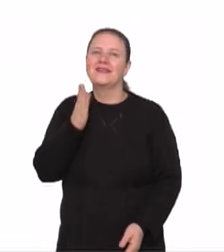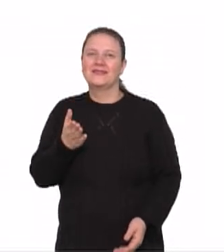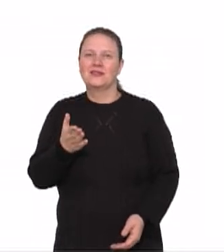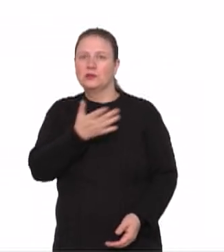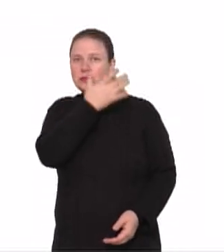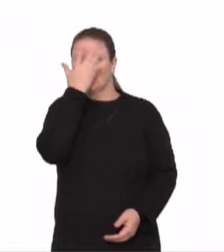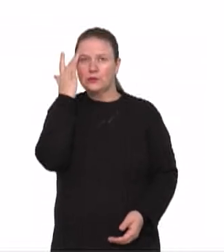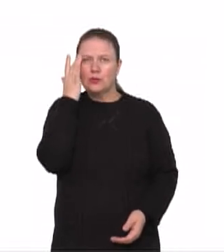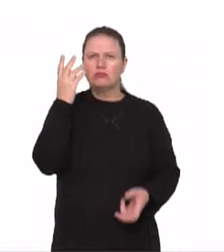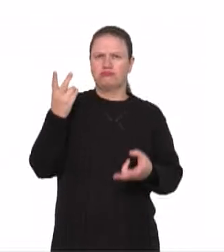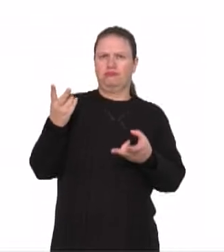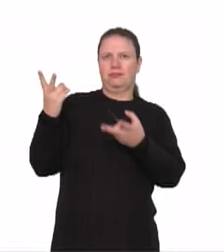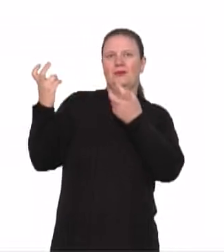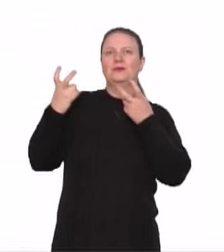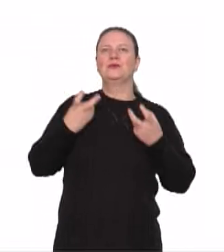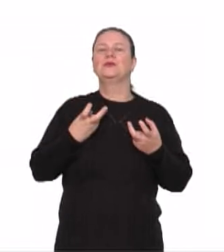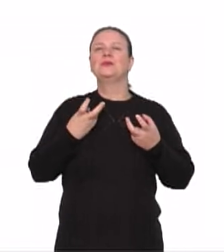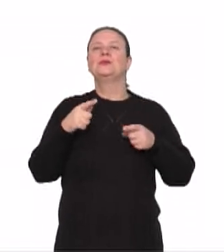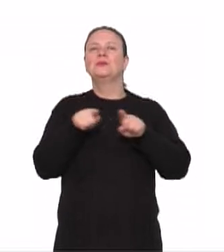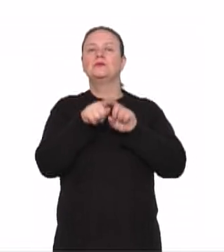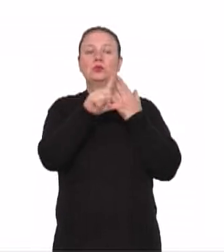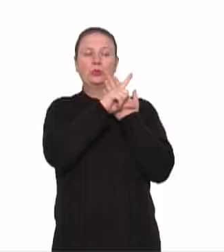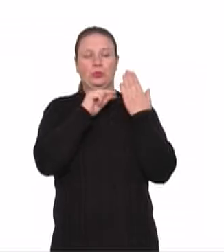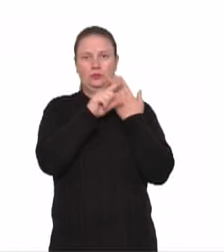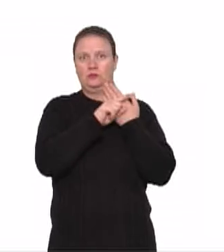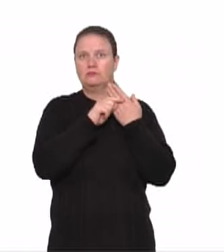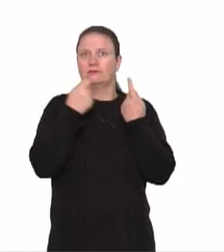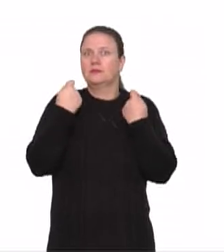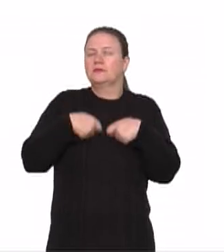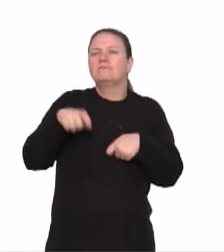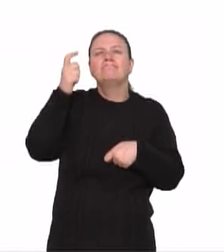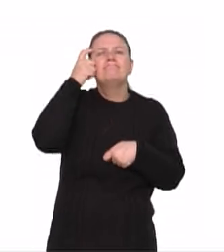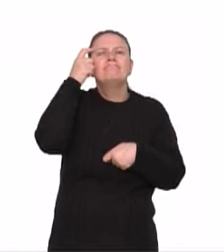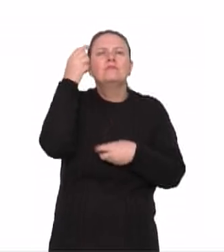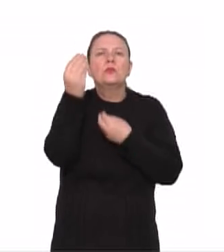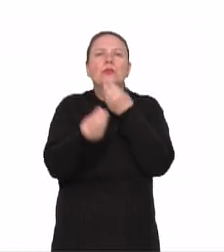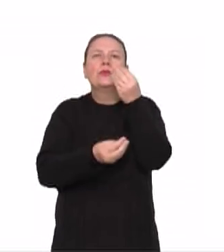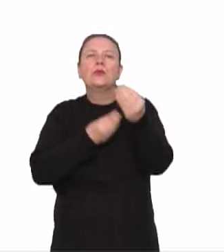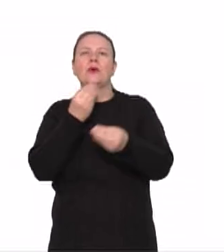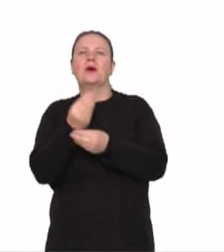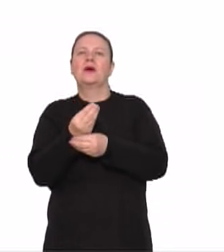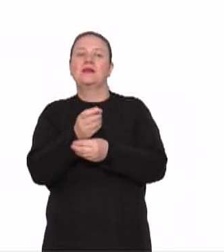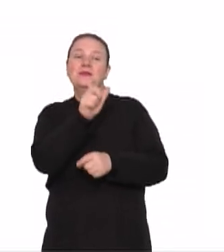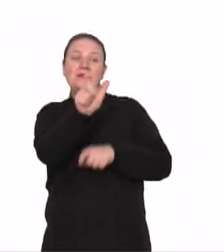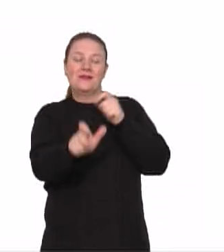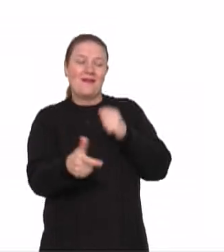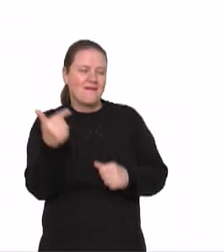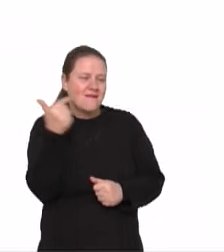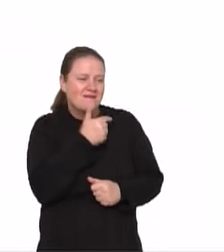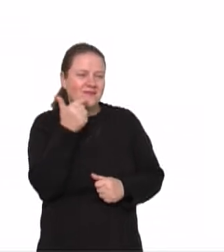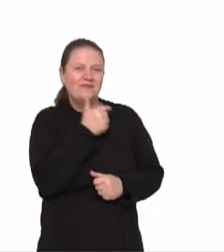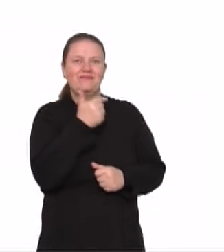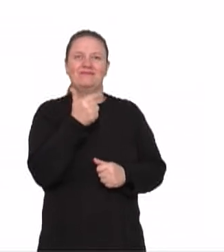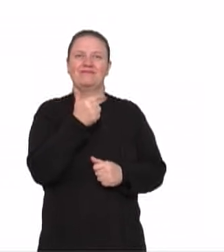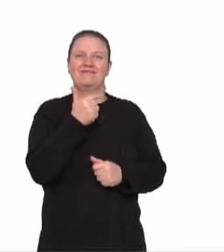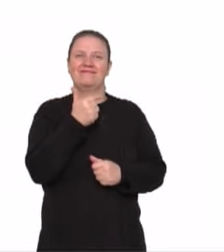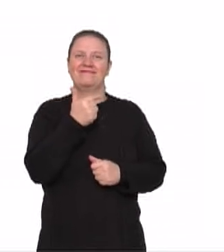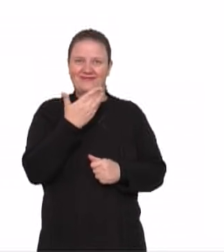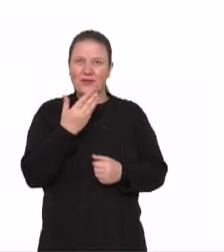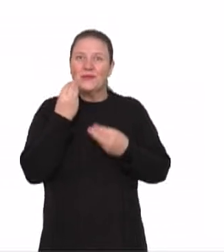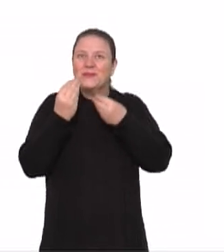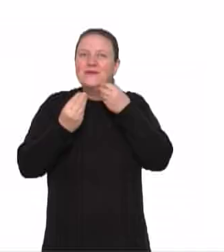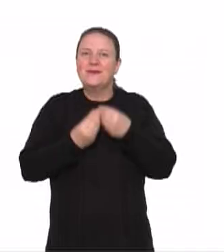cartunista elaborar uma charge, do autor, ele tem que pensar como que eu vou provocar o humor, né? Vou fazer algo meio cômico para as